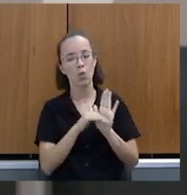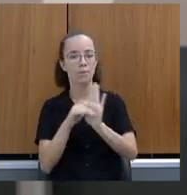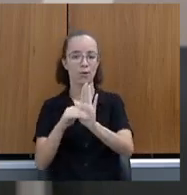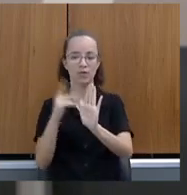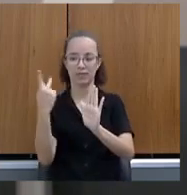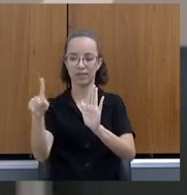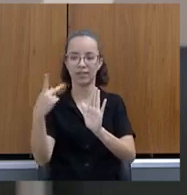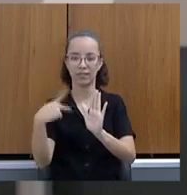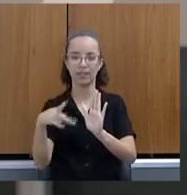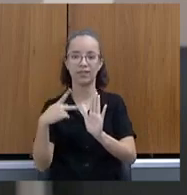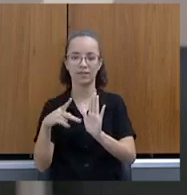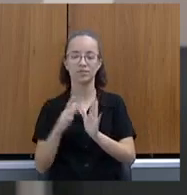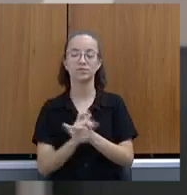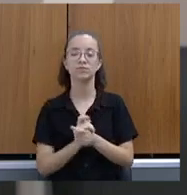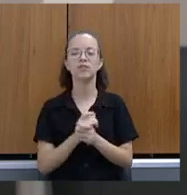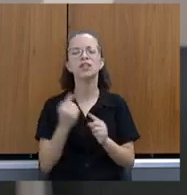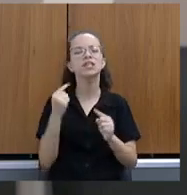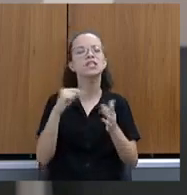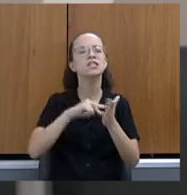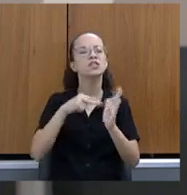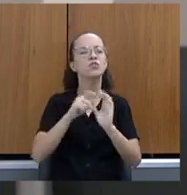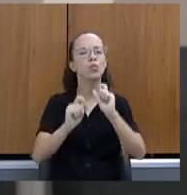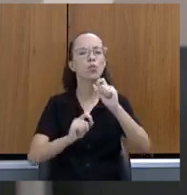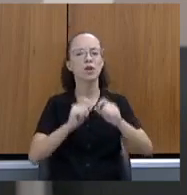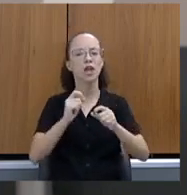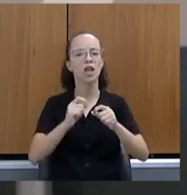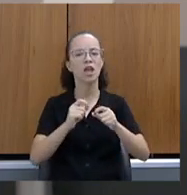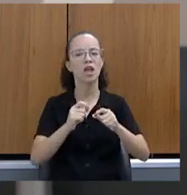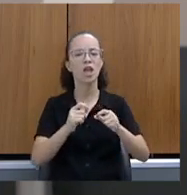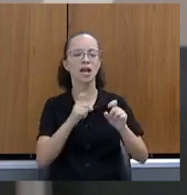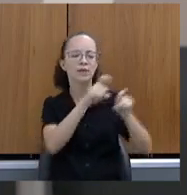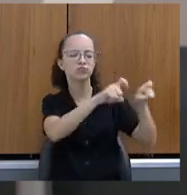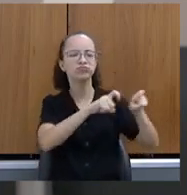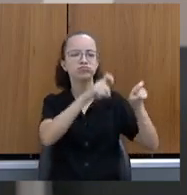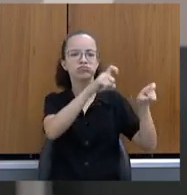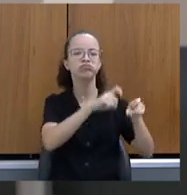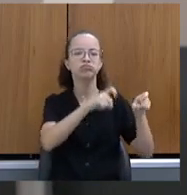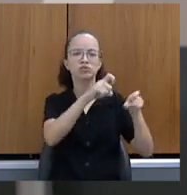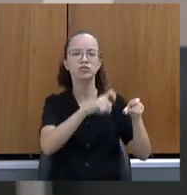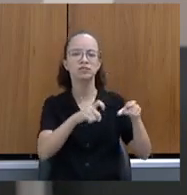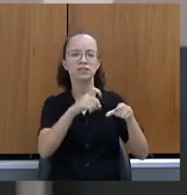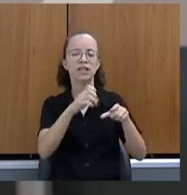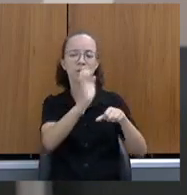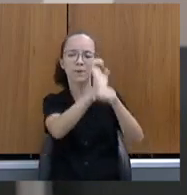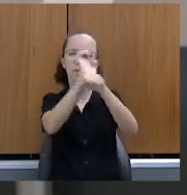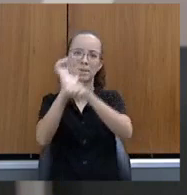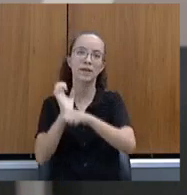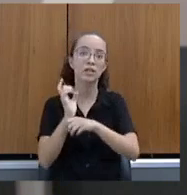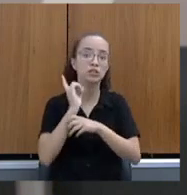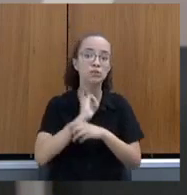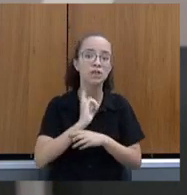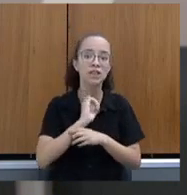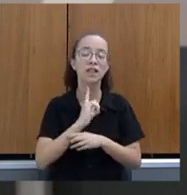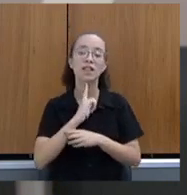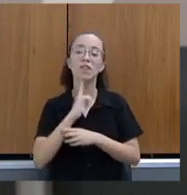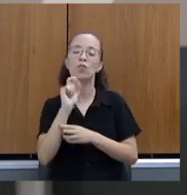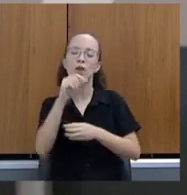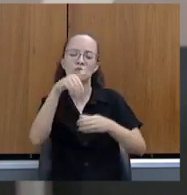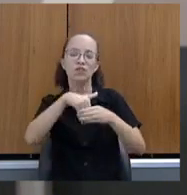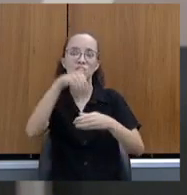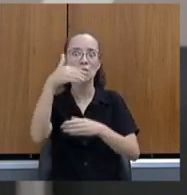que o trabalho de descentralização todos do interior de Minas tiveram as maiores votações e nós tivemos